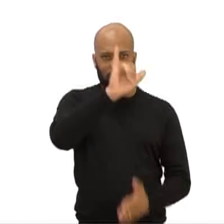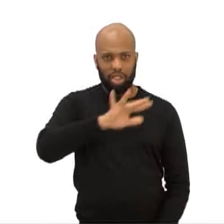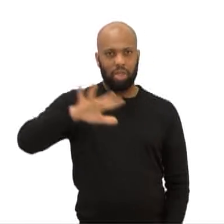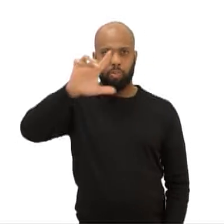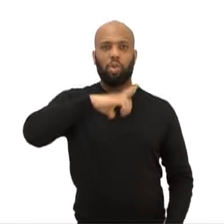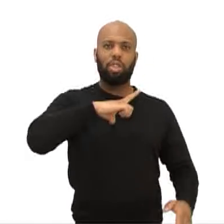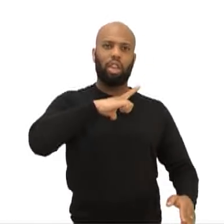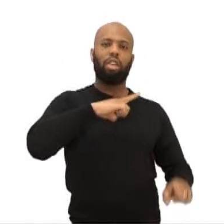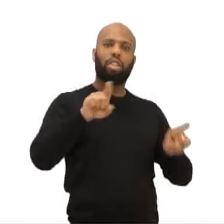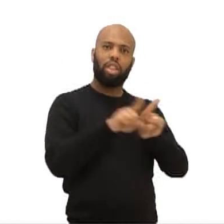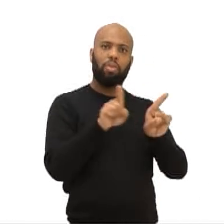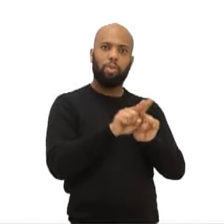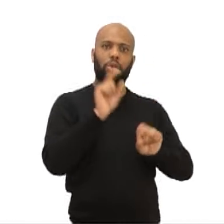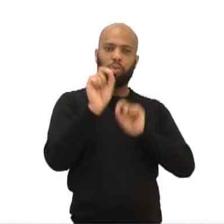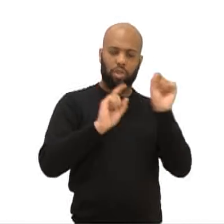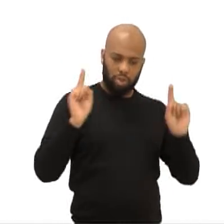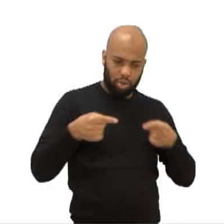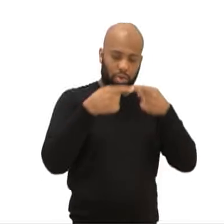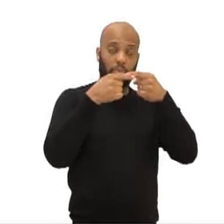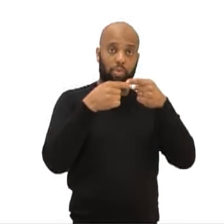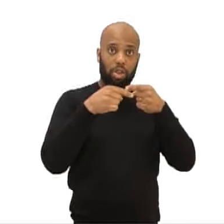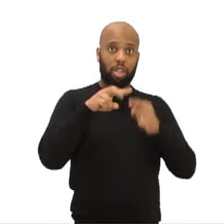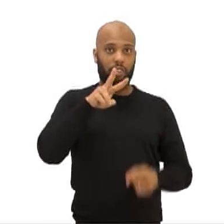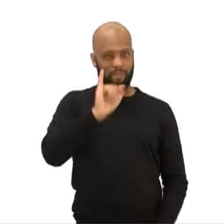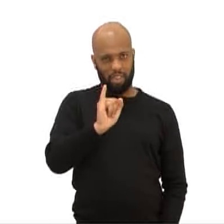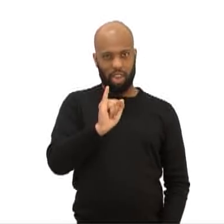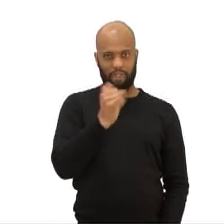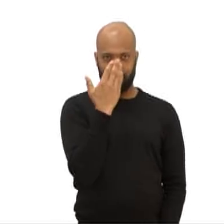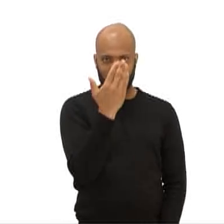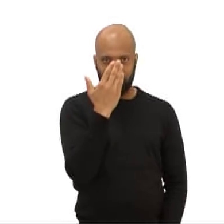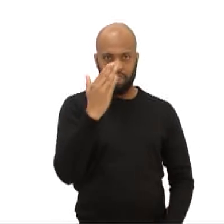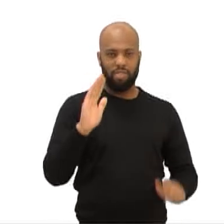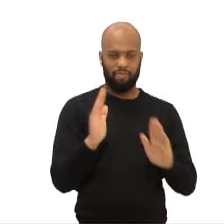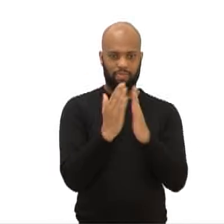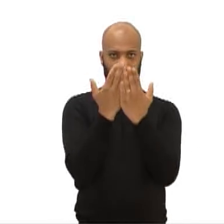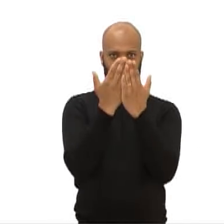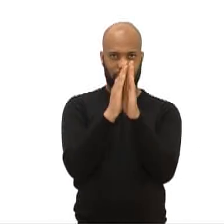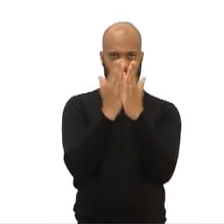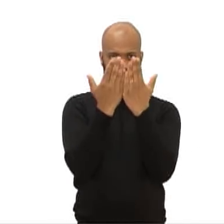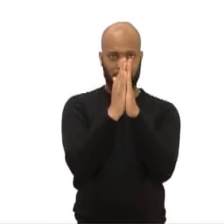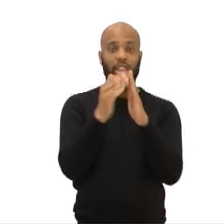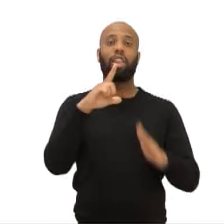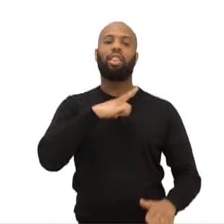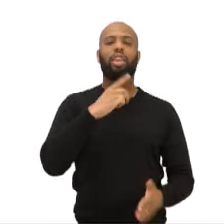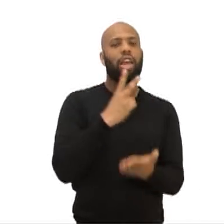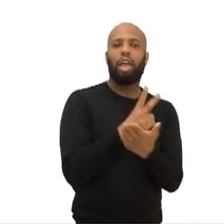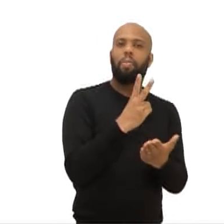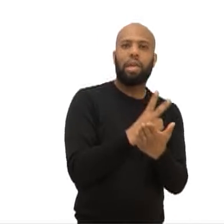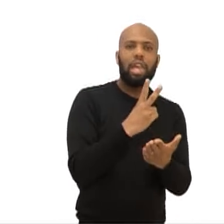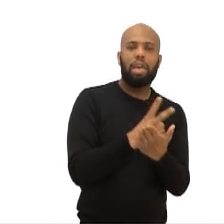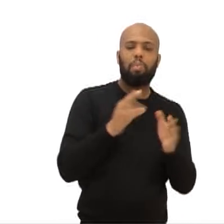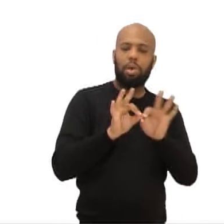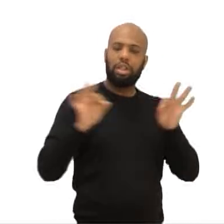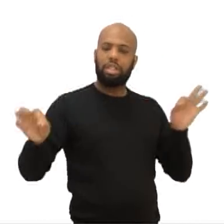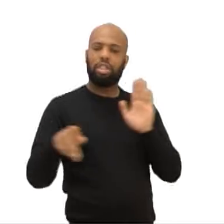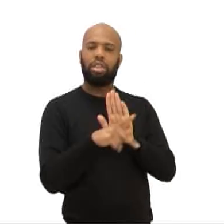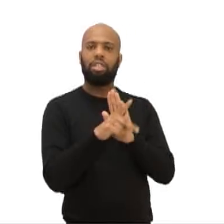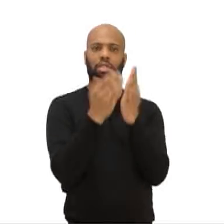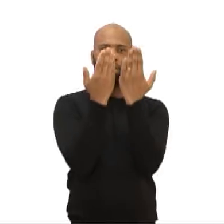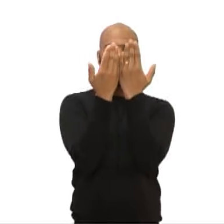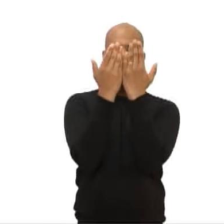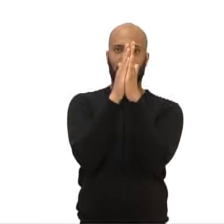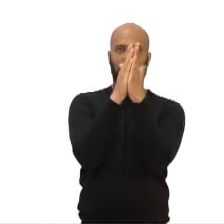e seu correspondente, aonde ela vai ser refletida, tem a mesma distância em relação ao eixo de